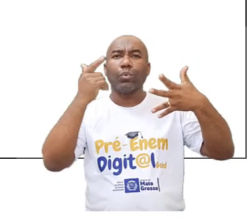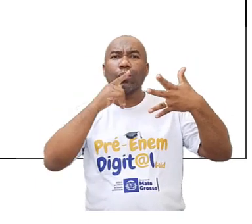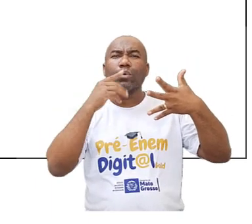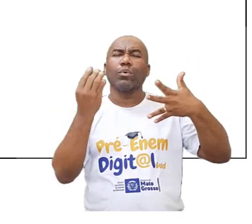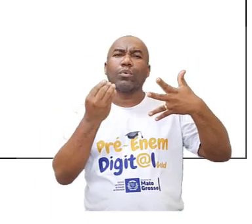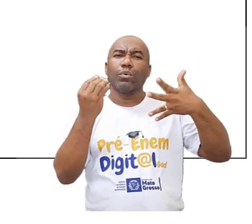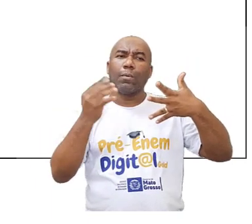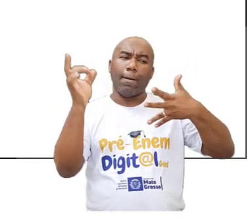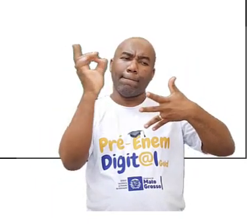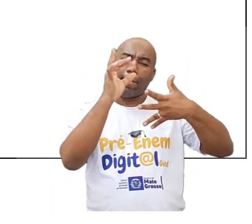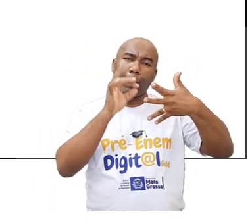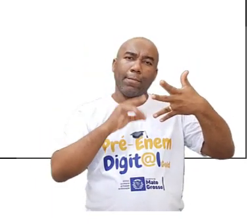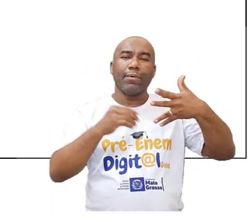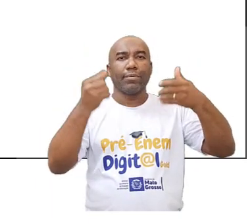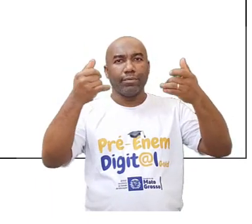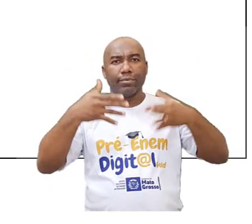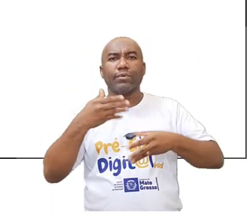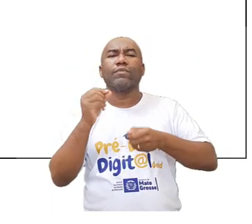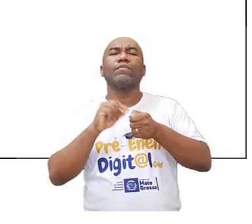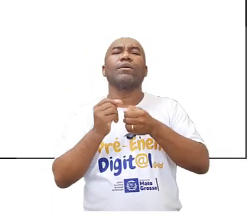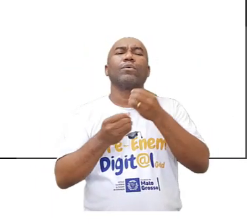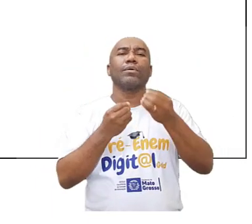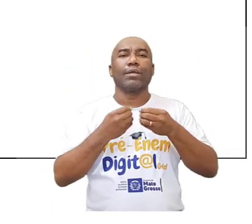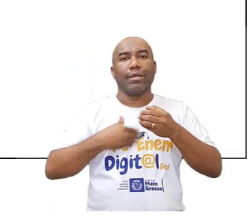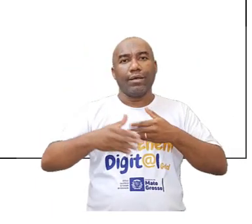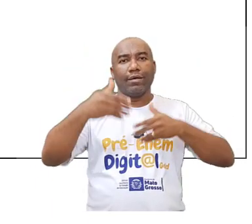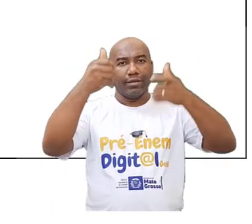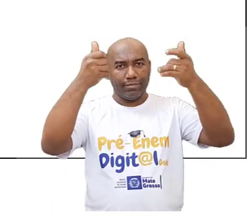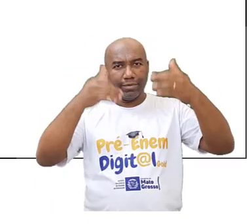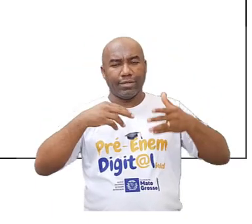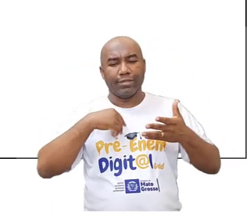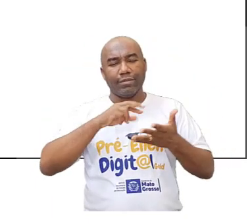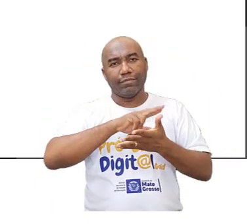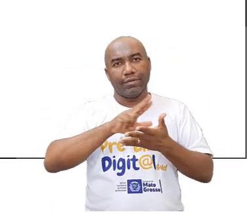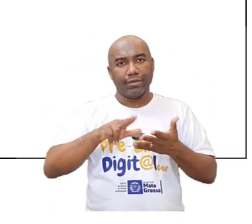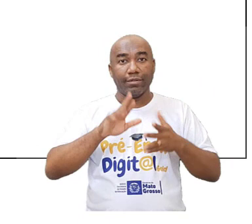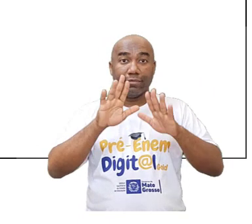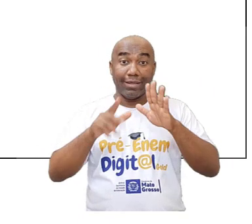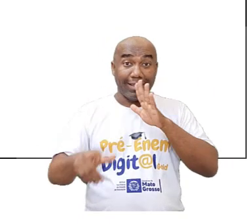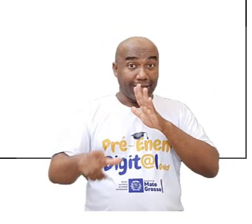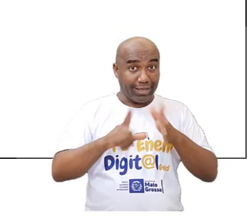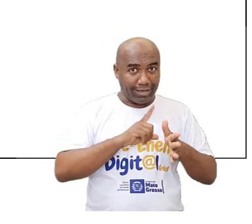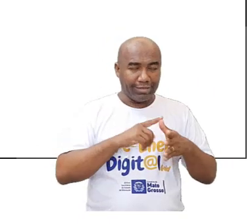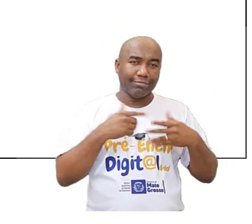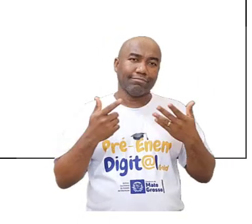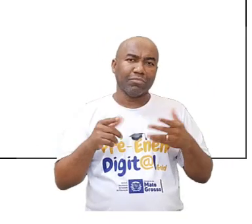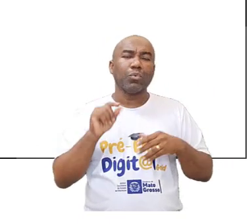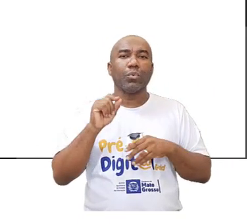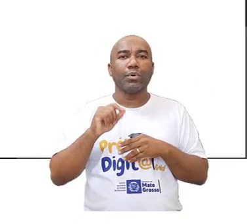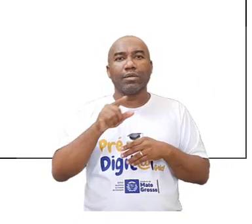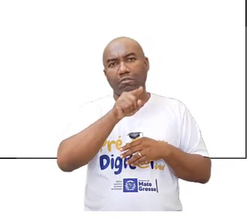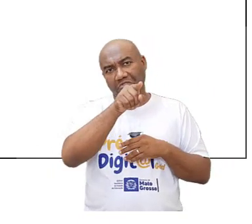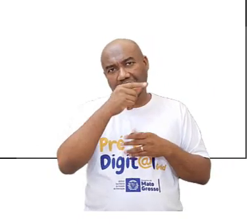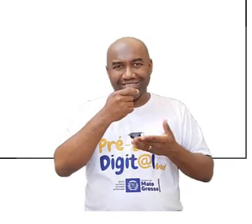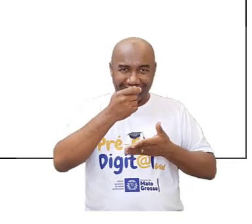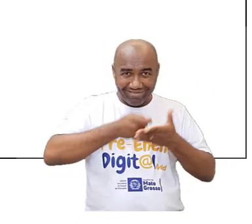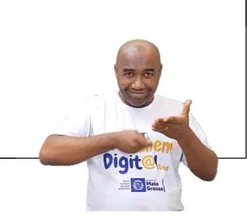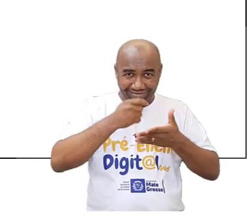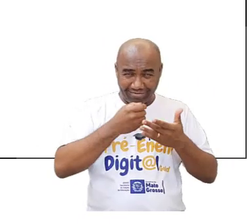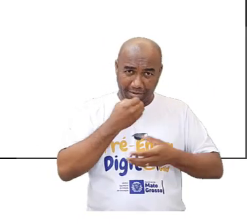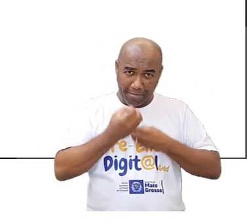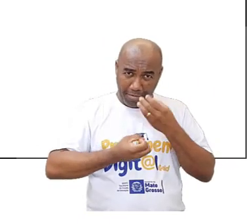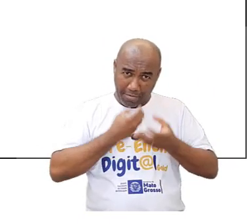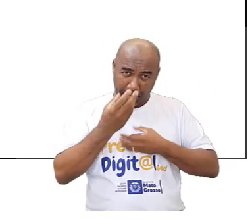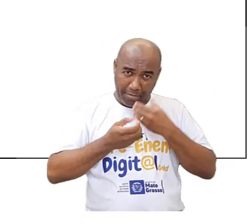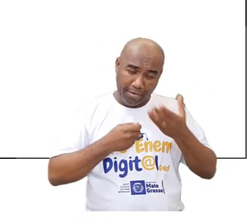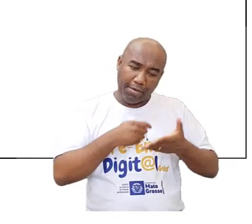deixar para eles algumas pistas e eu vou te ensinar quais são as pistas. Então, para o agente, coloque um verbo que